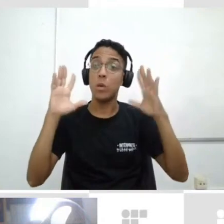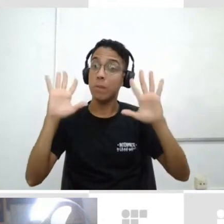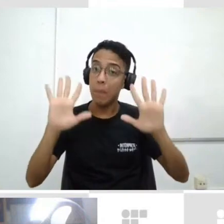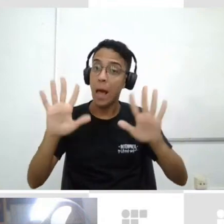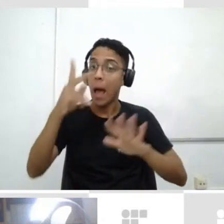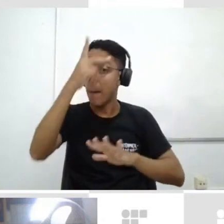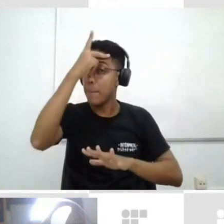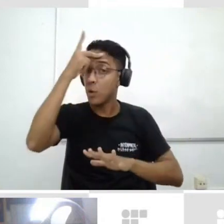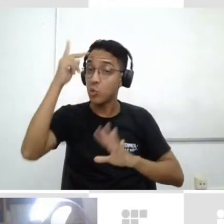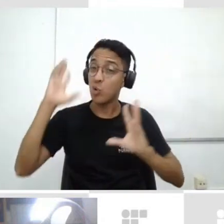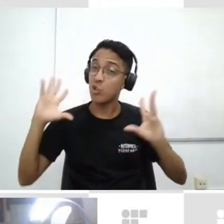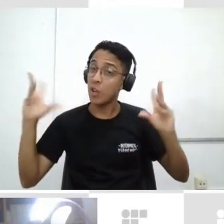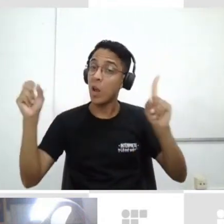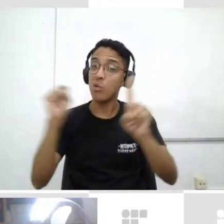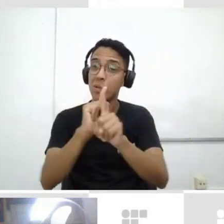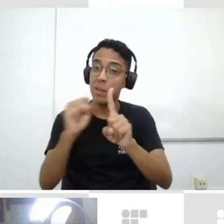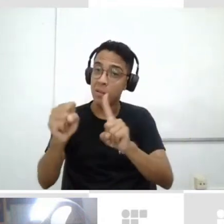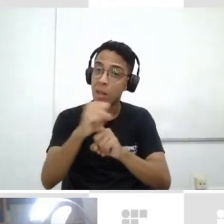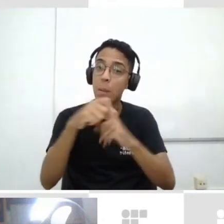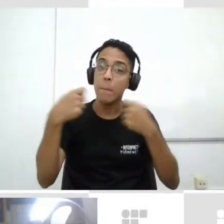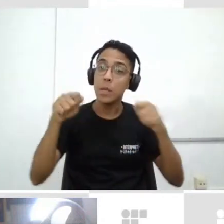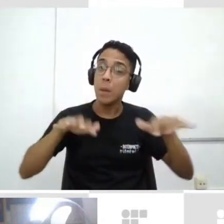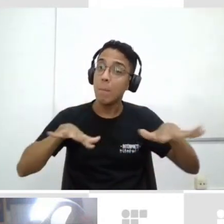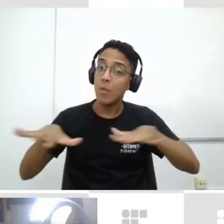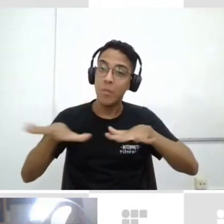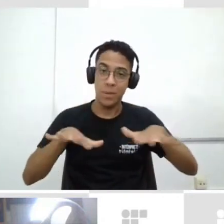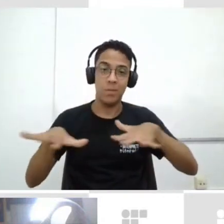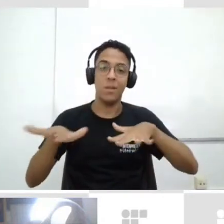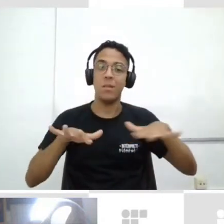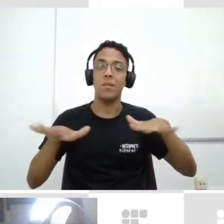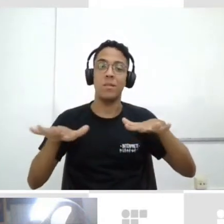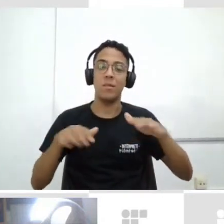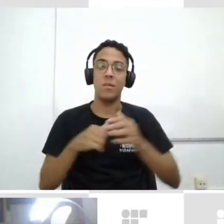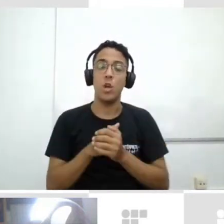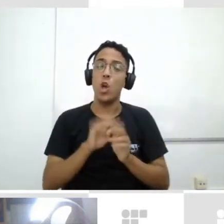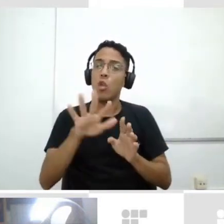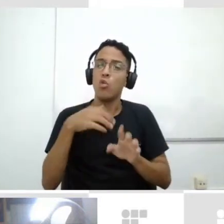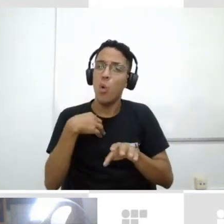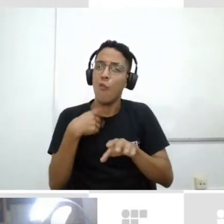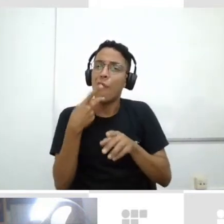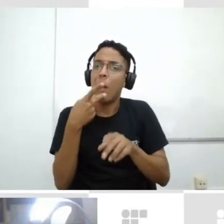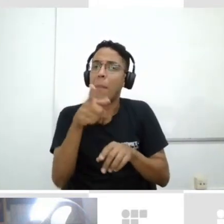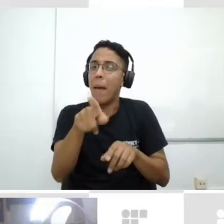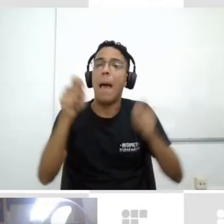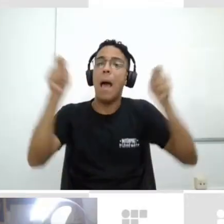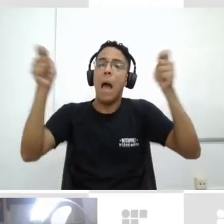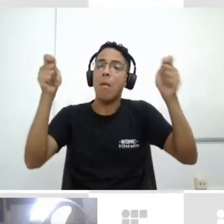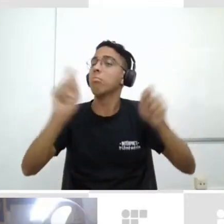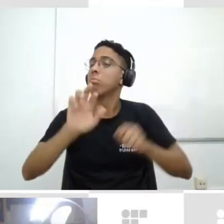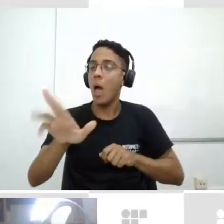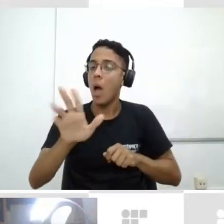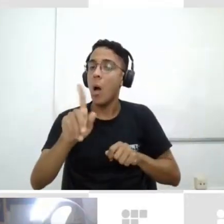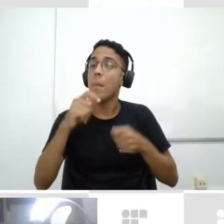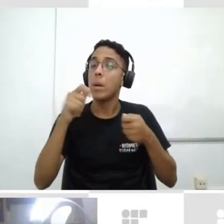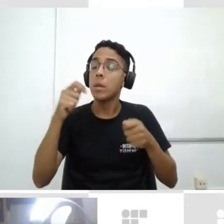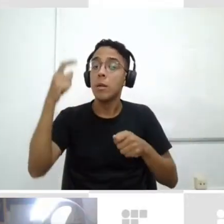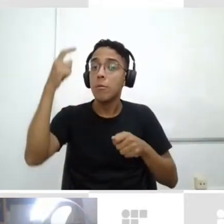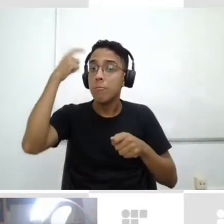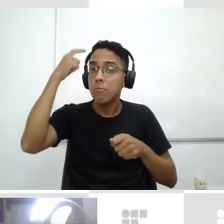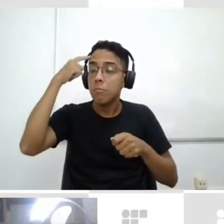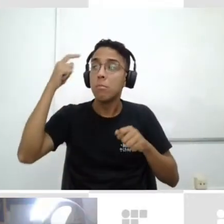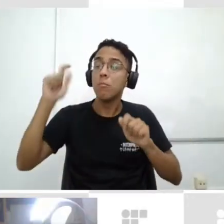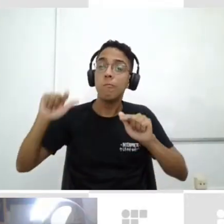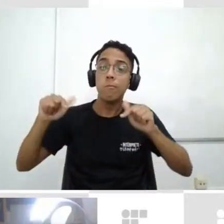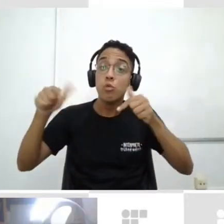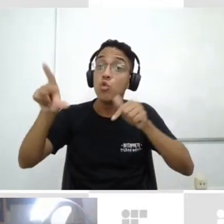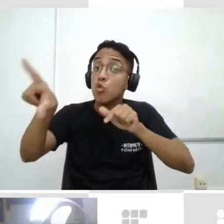desse critério, tá? Não estou falando nem em tomar as ruas, mas se mobilizar em relação ao critério eleitoral dos